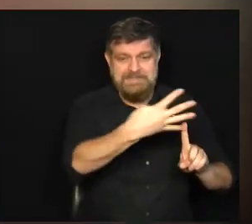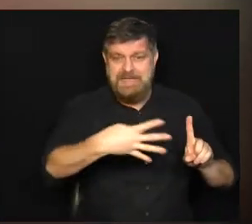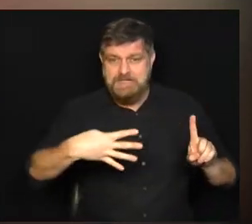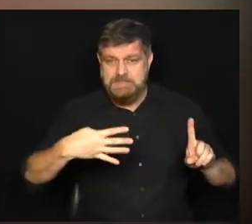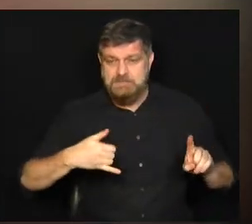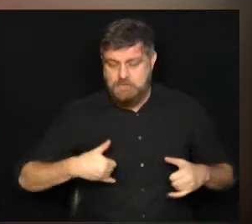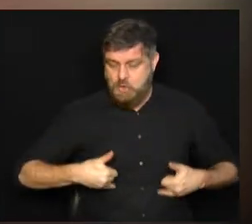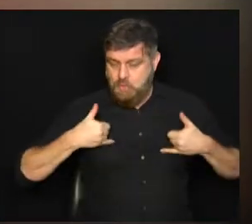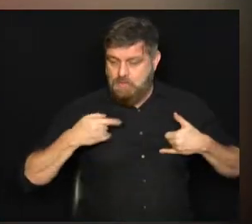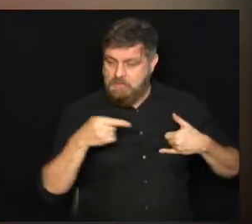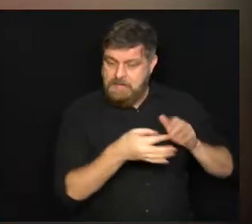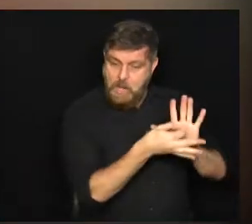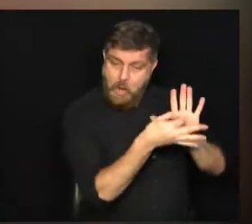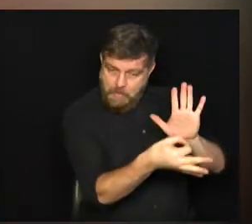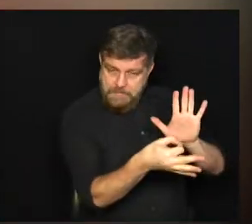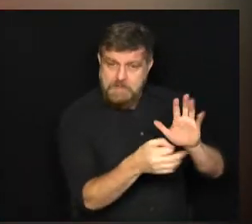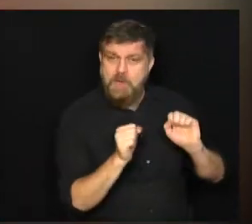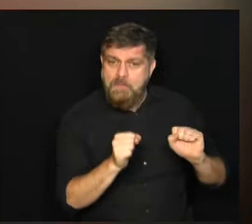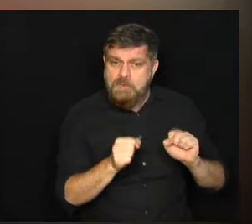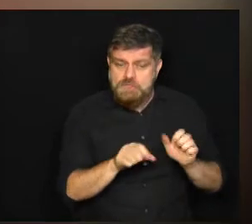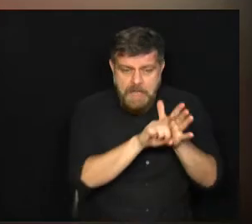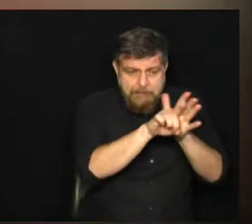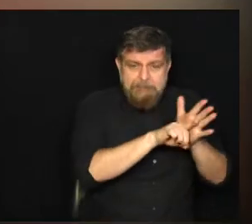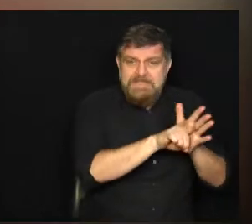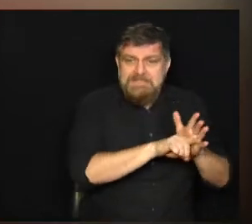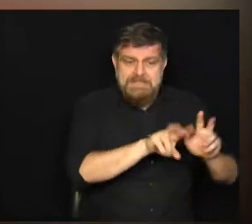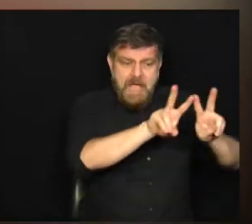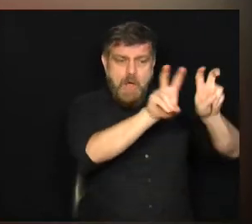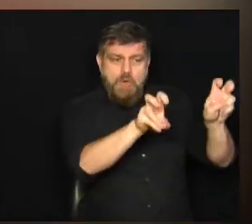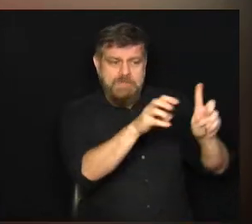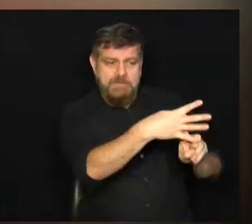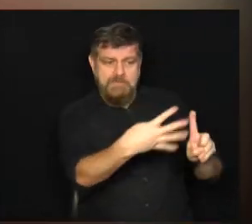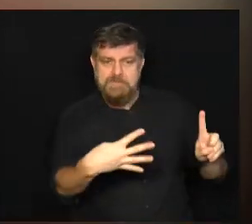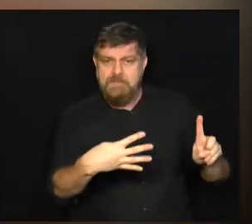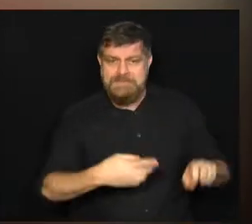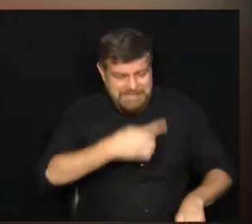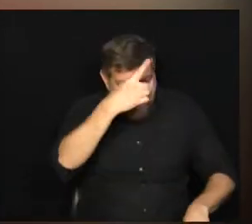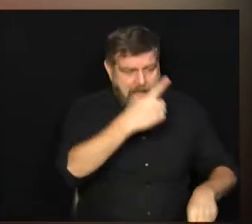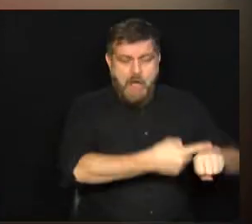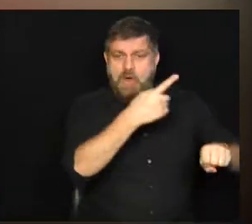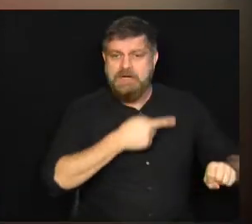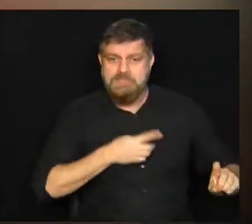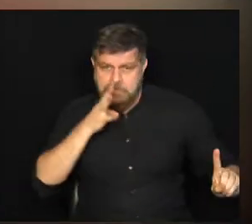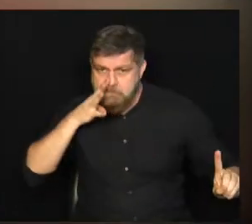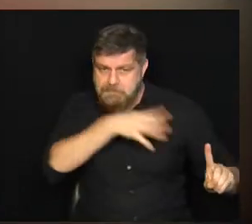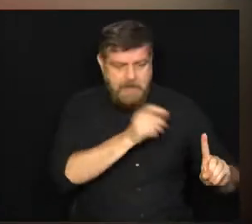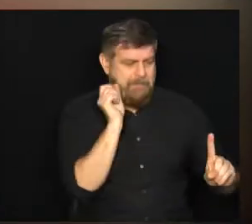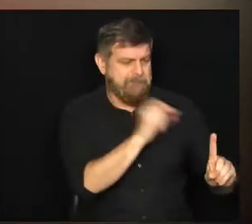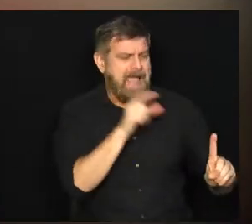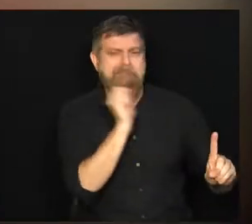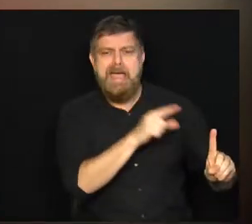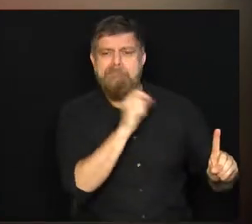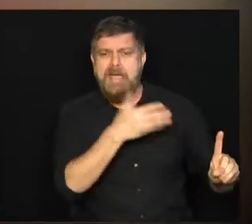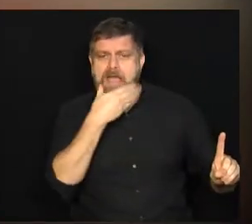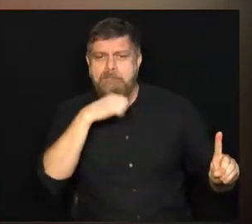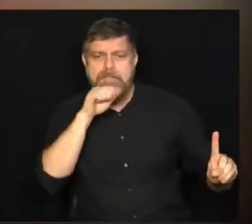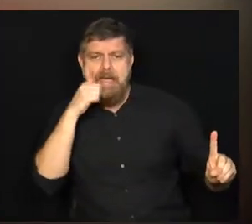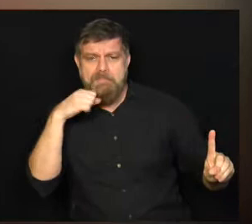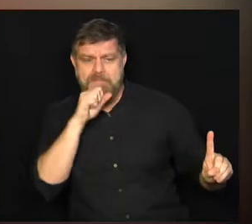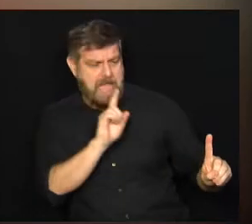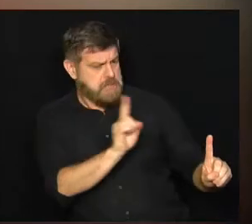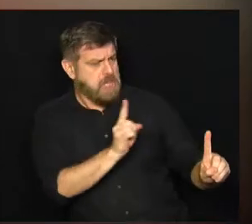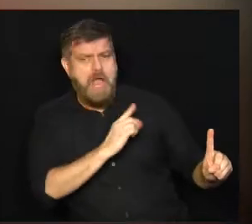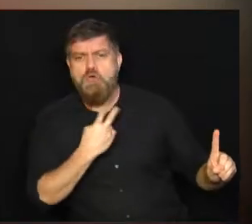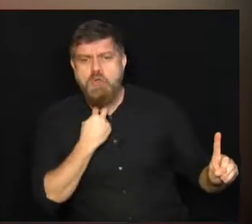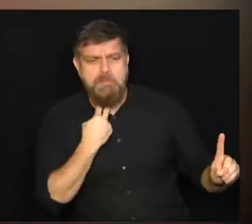o trabalho sobre o tema. Imediatamente ele começou a ser agredido por alguns pais, tá? Dizendo